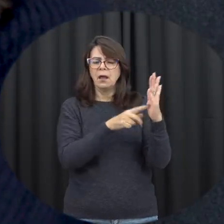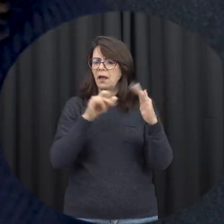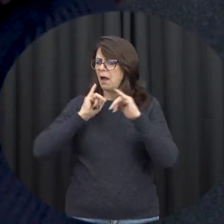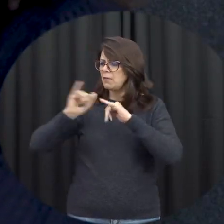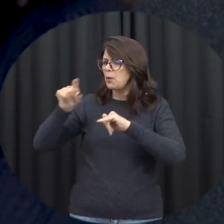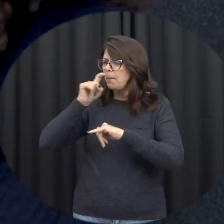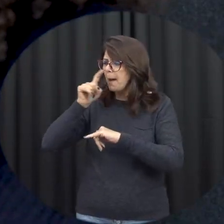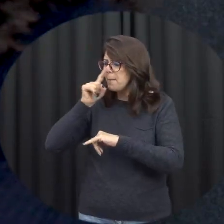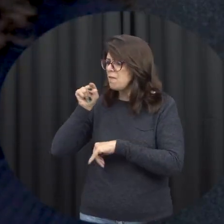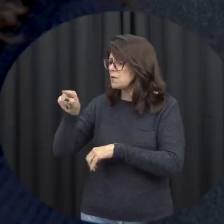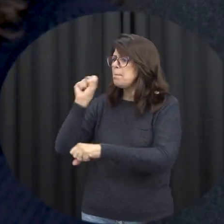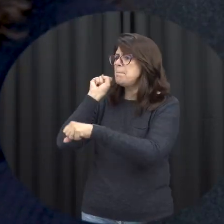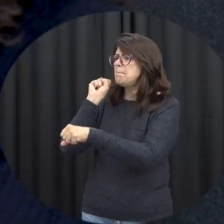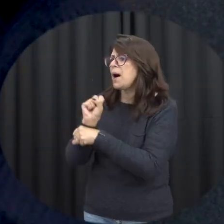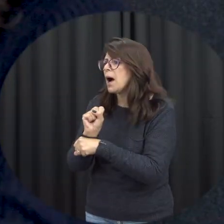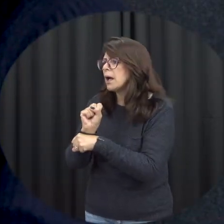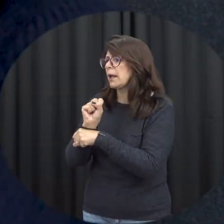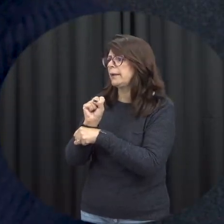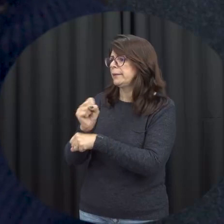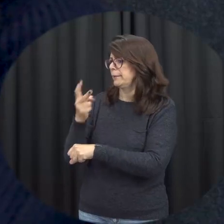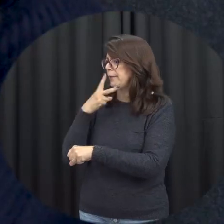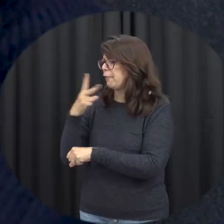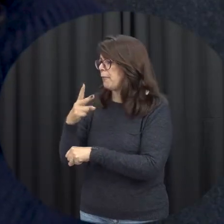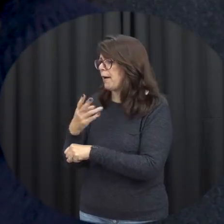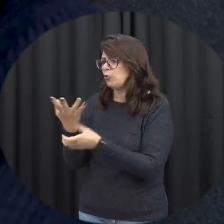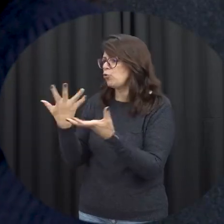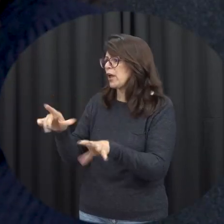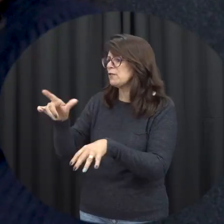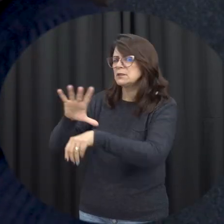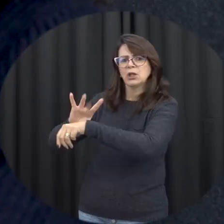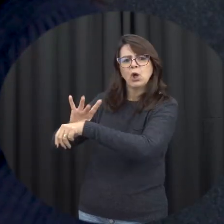de fumar. E ele ficou chorando porque ele não queria que eles sofressem